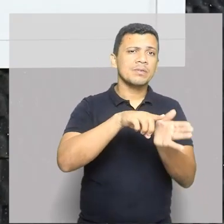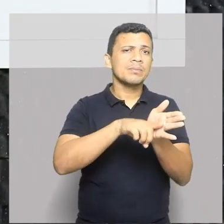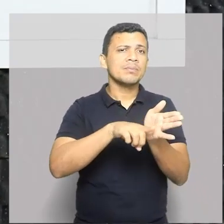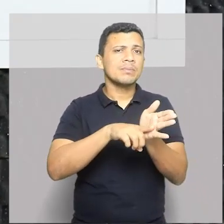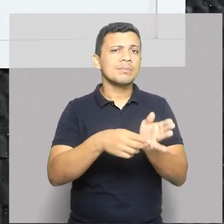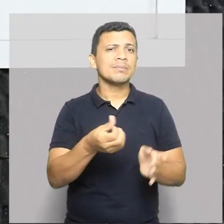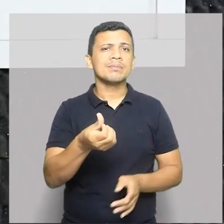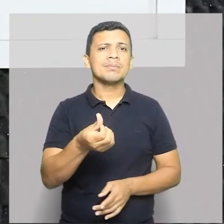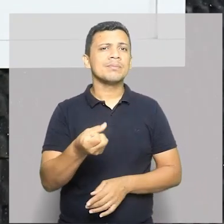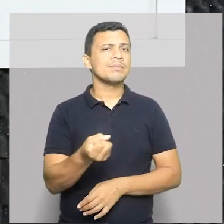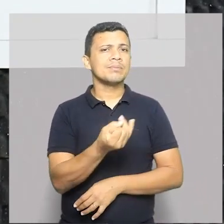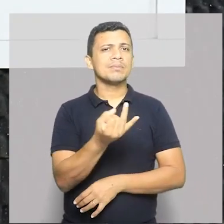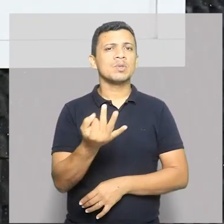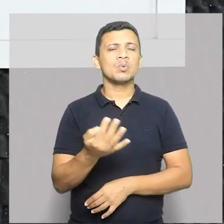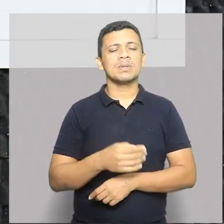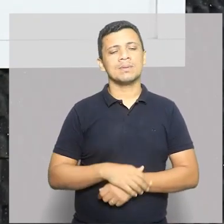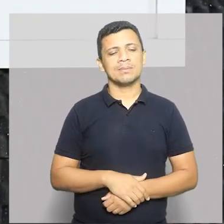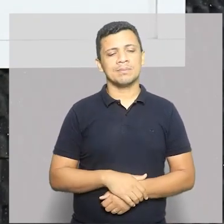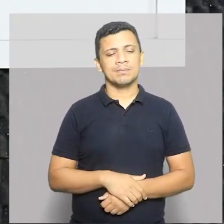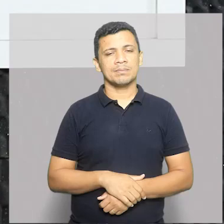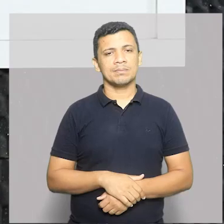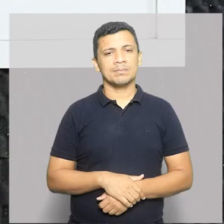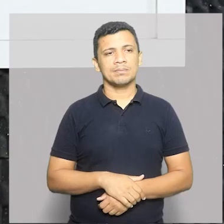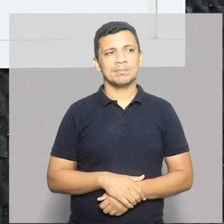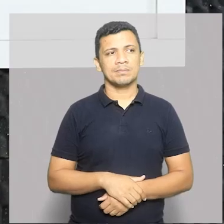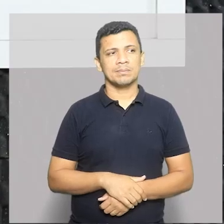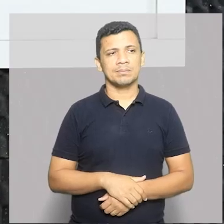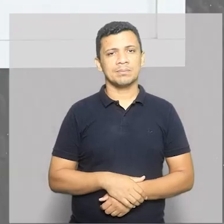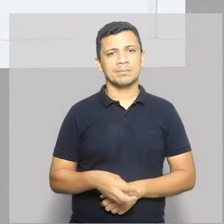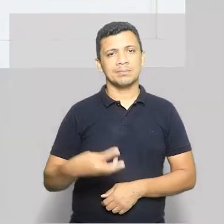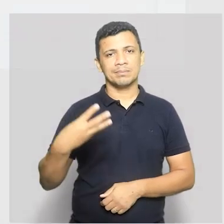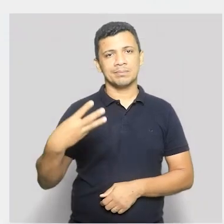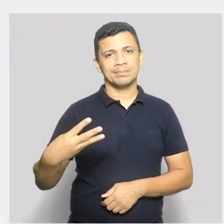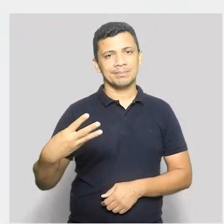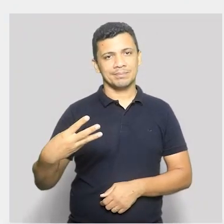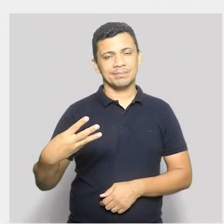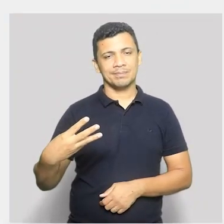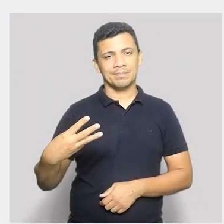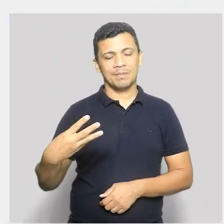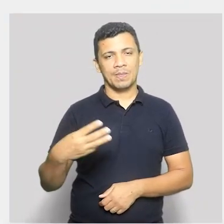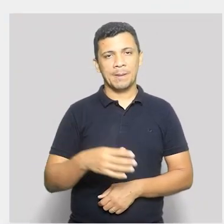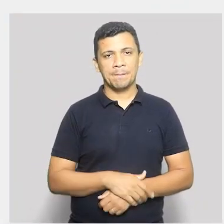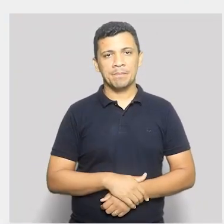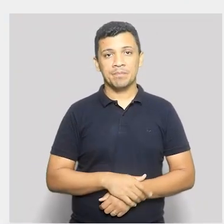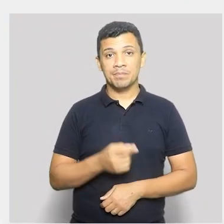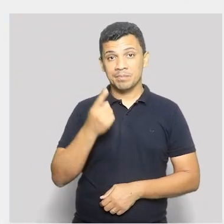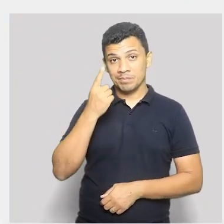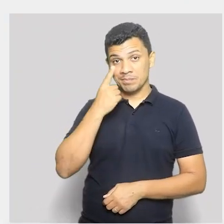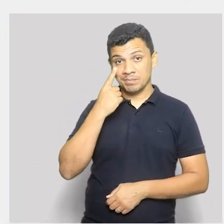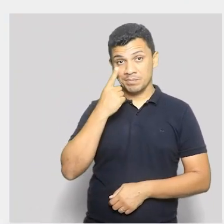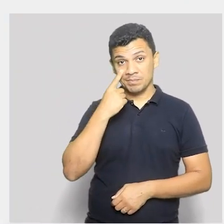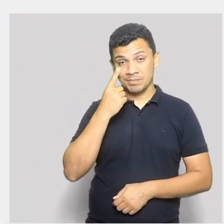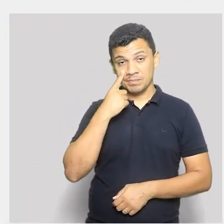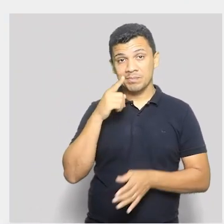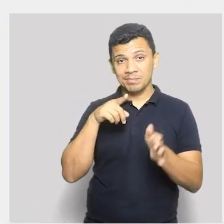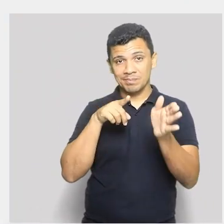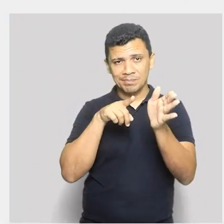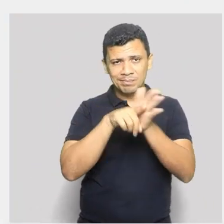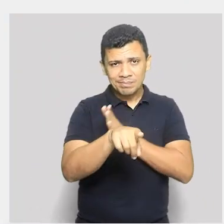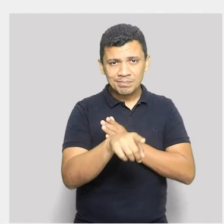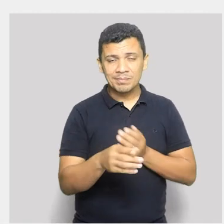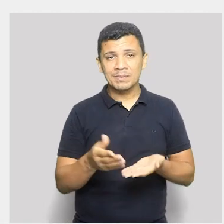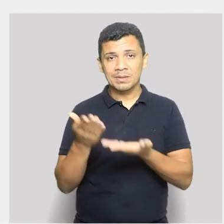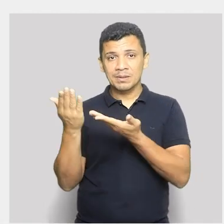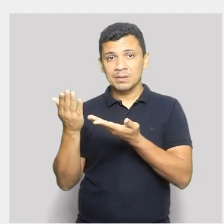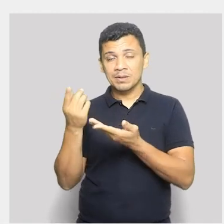quanto? 9 menos 6. Dá quanto? Exatamente 3. Então, quando vocês olharem as nossas questões, é